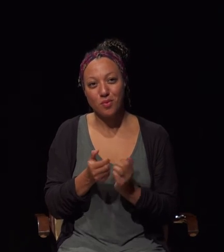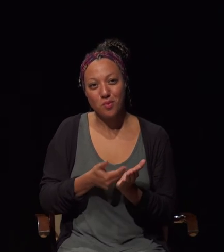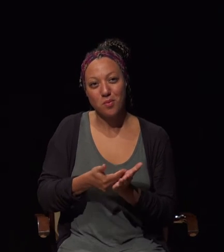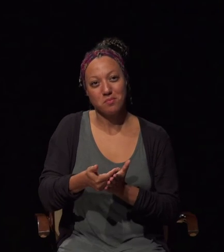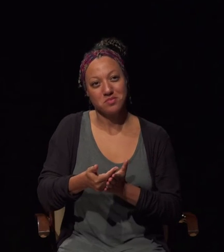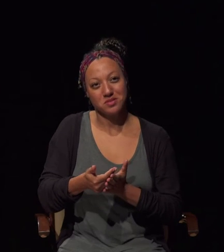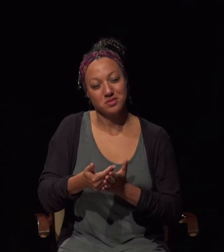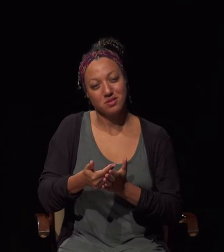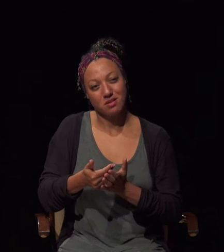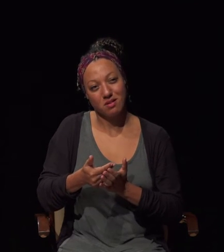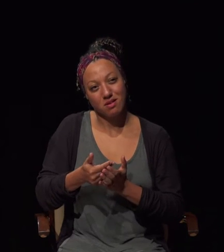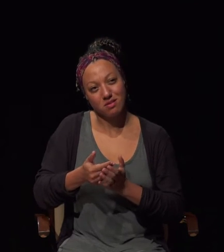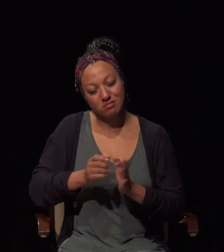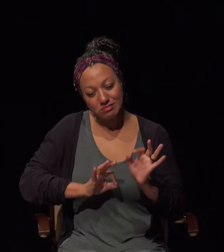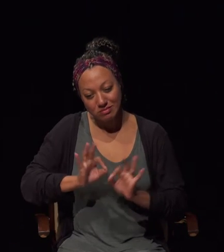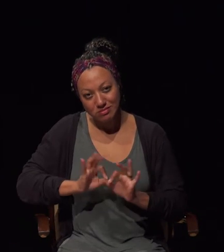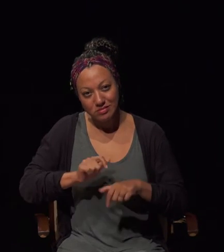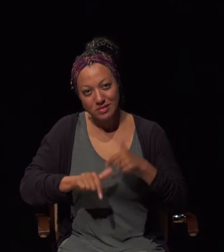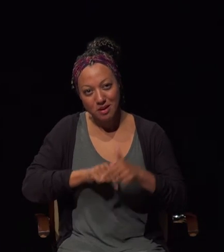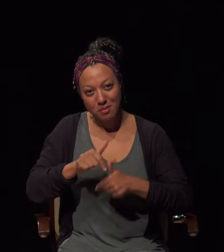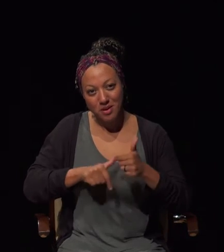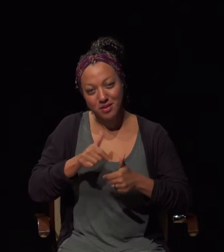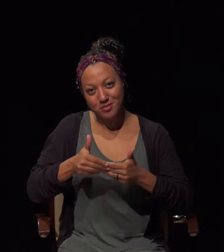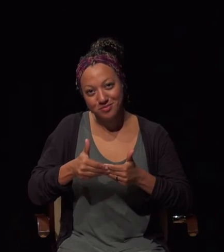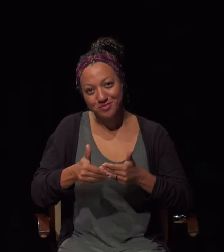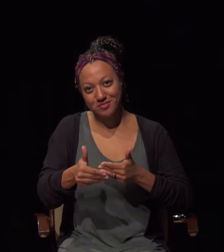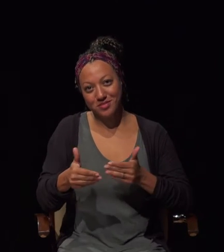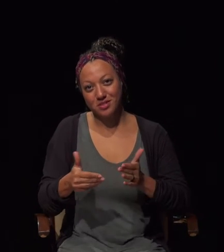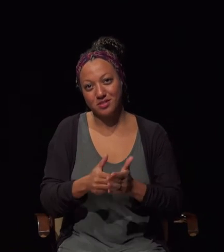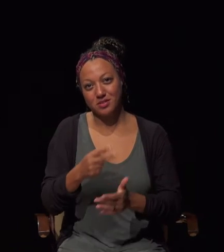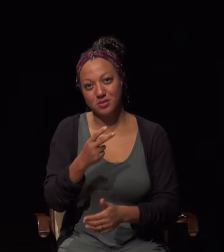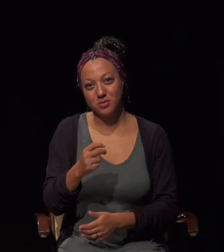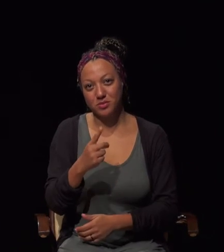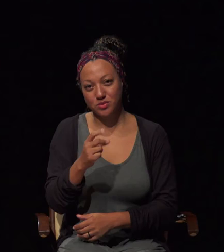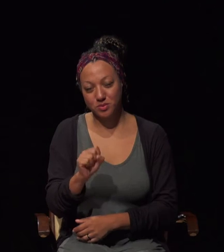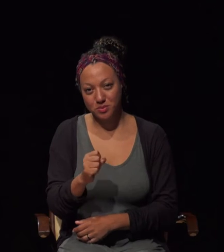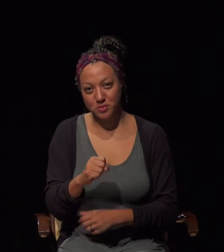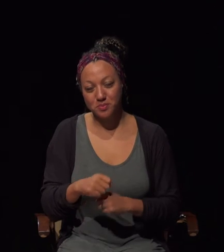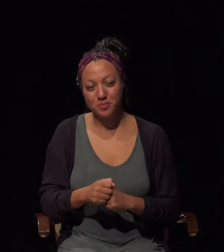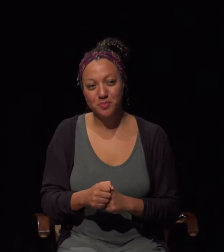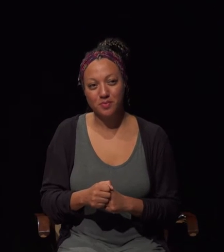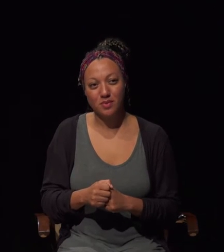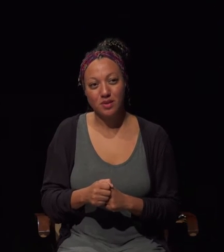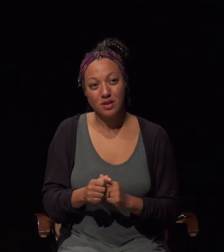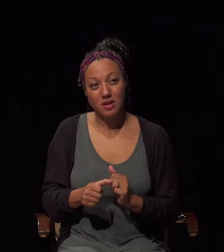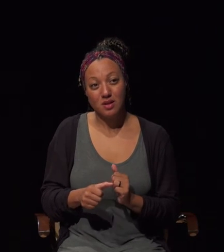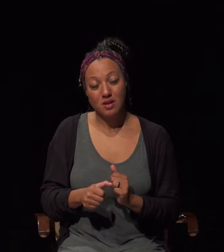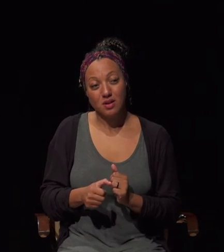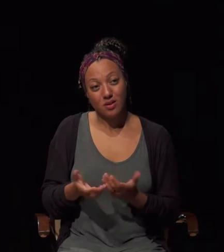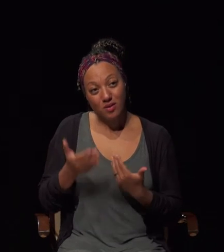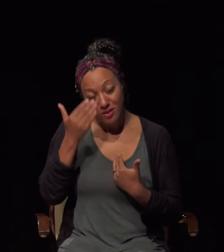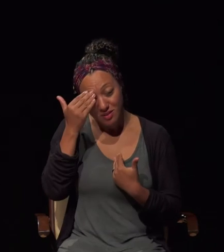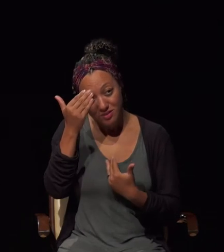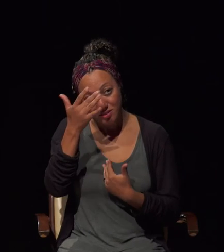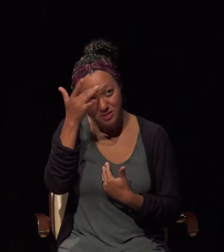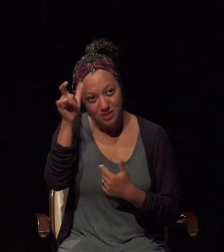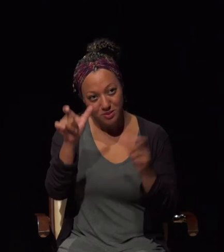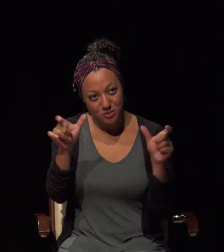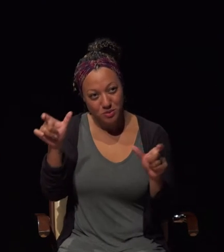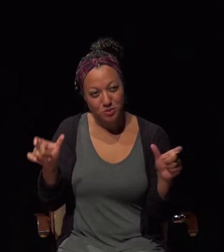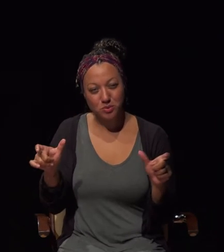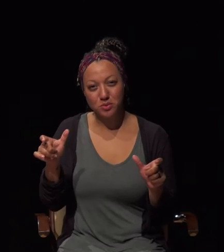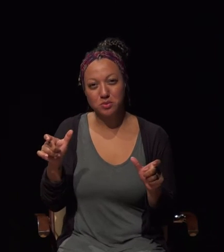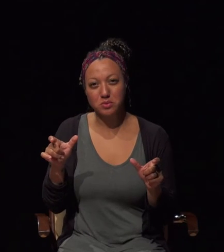nossos trabalhos aqui antes de começar eu queria só dizer que queria agradecer os colegas que estão aqui